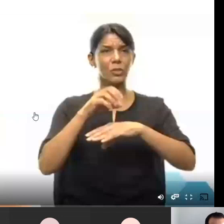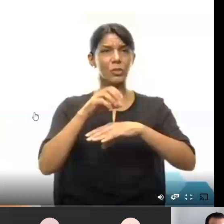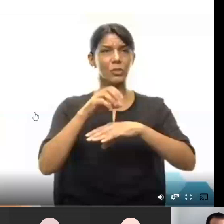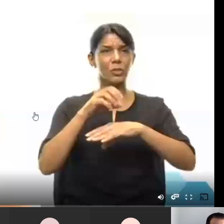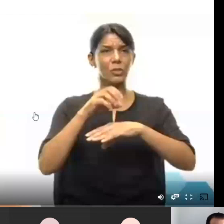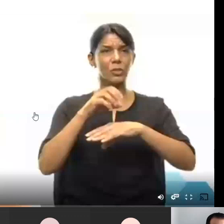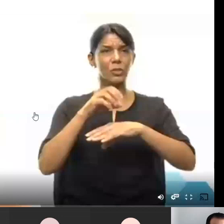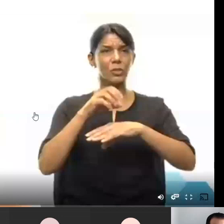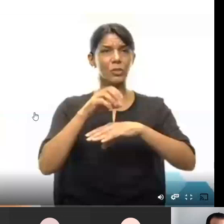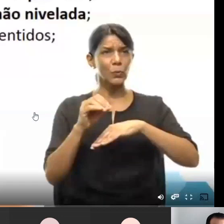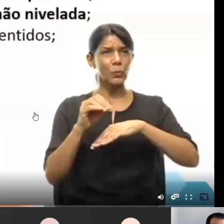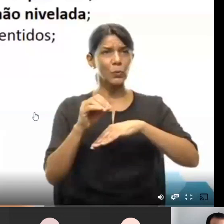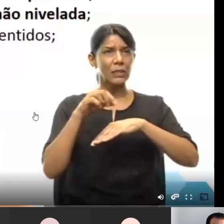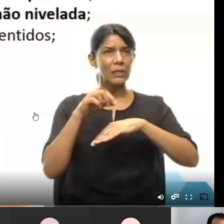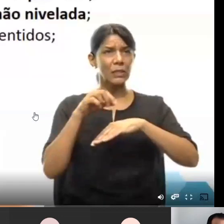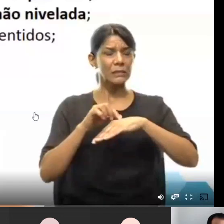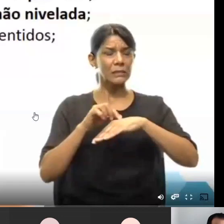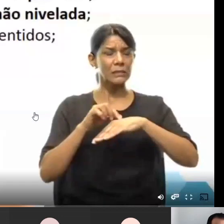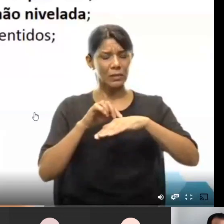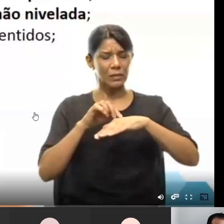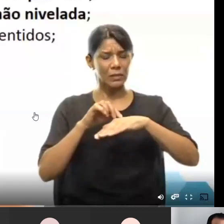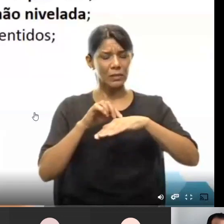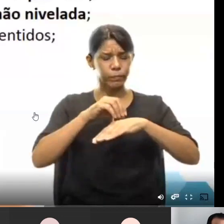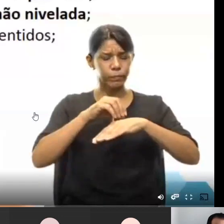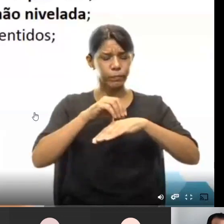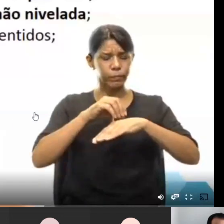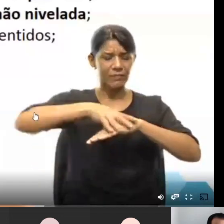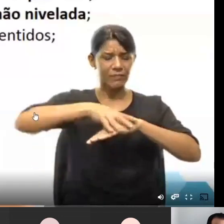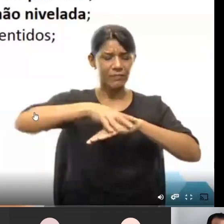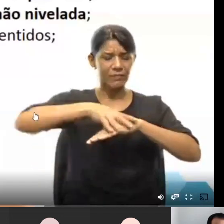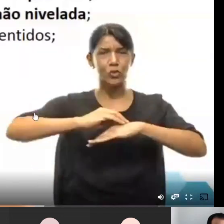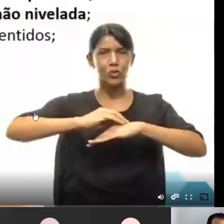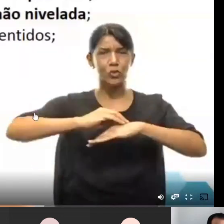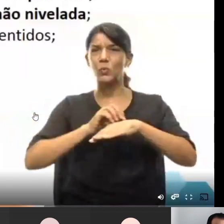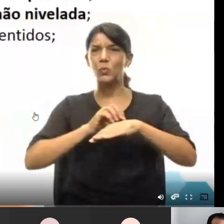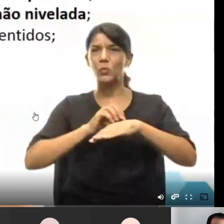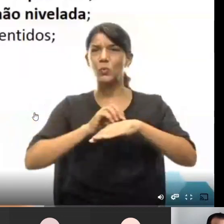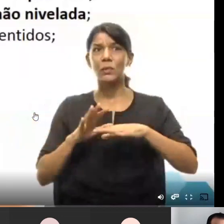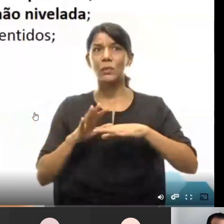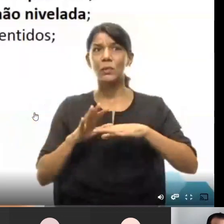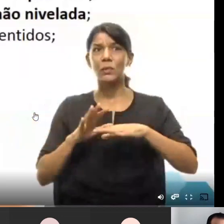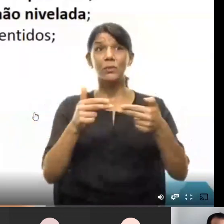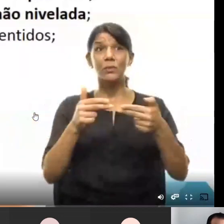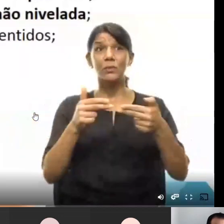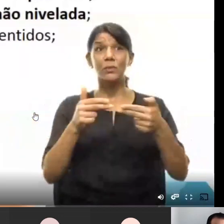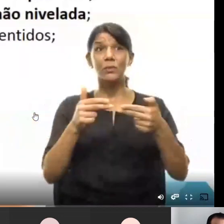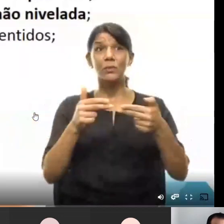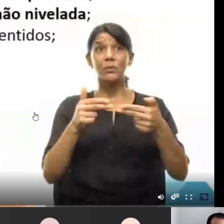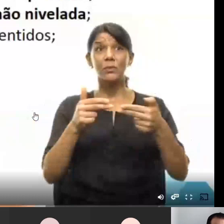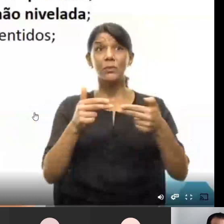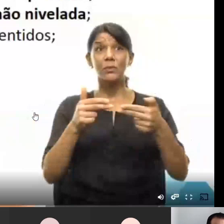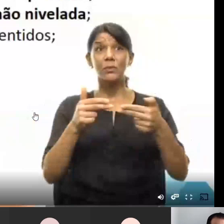necrótico, invasão tecidual, angiogênese. Então, tudo isso é bem